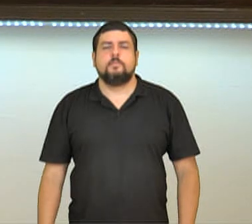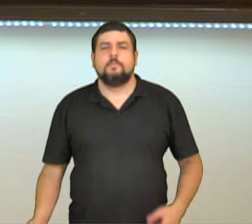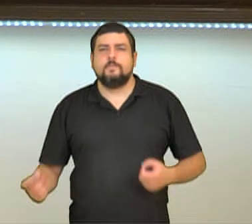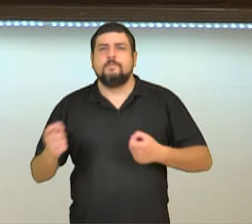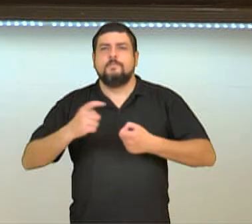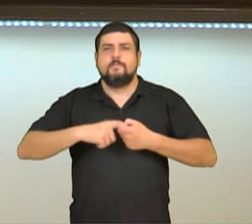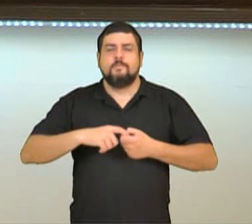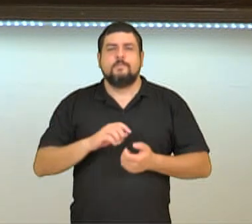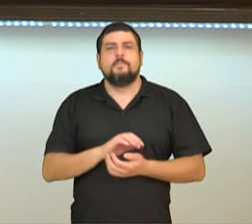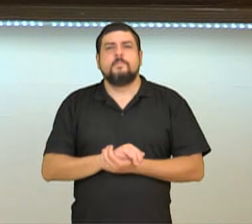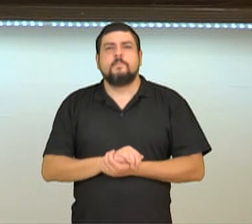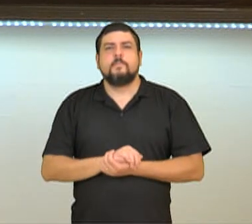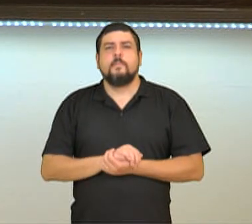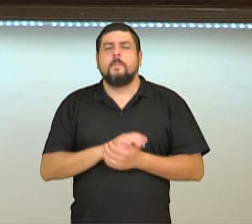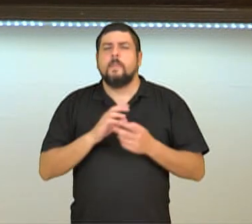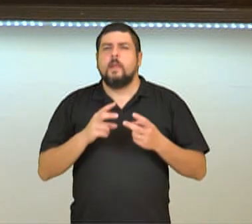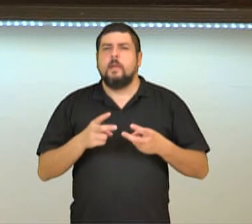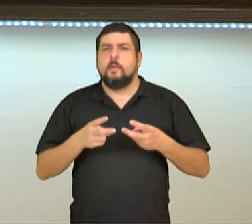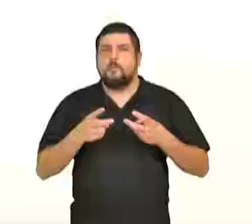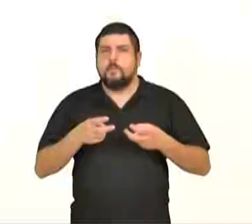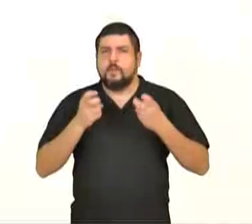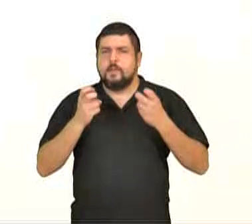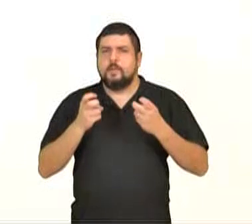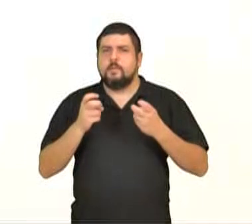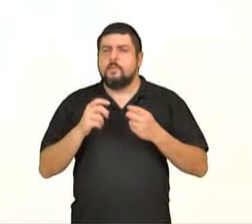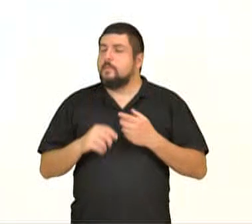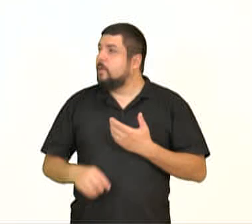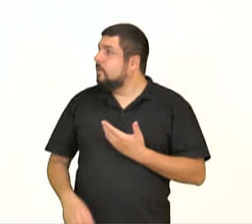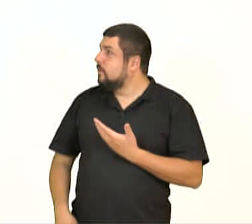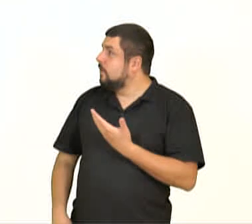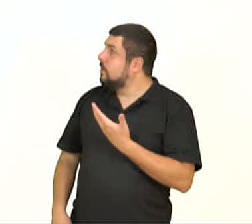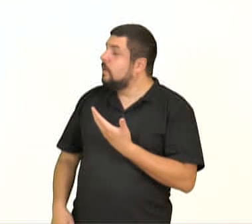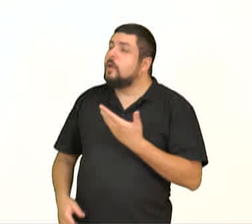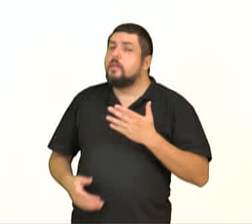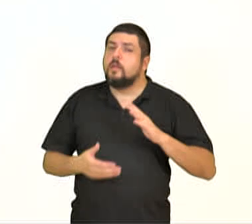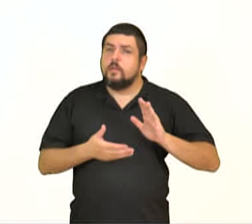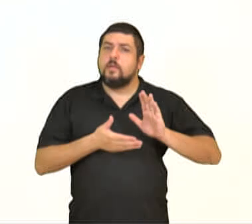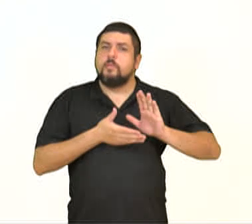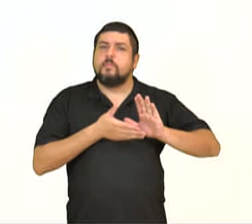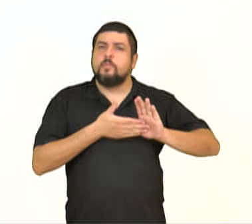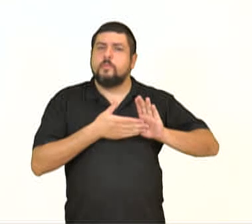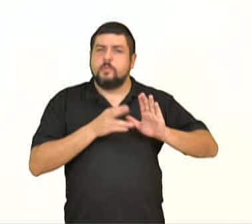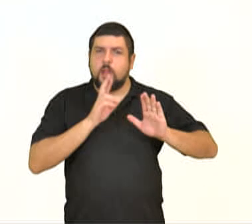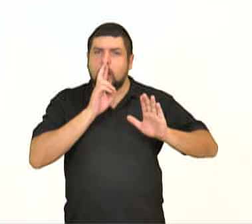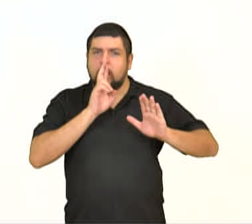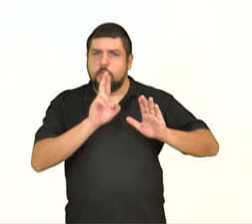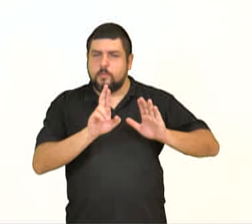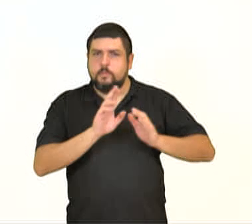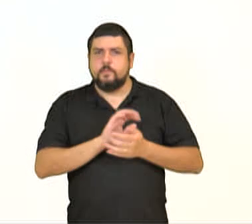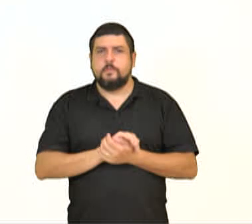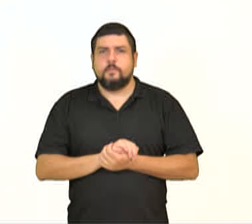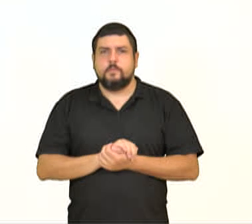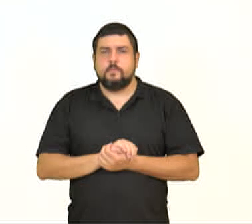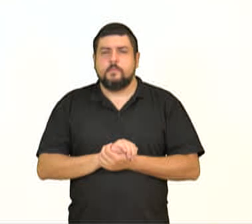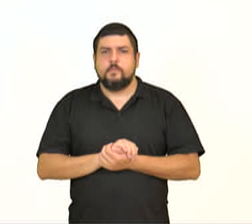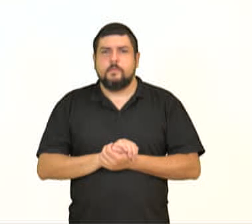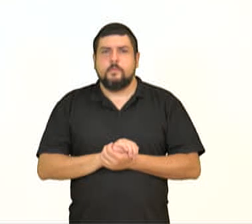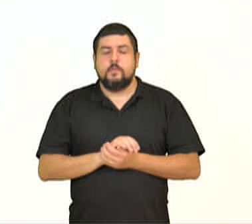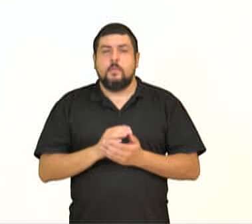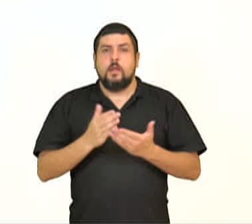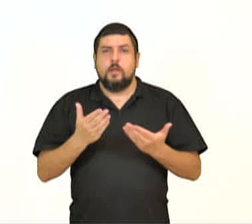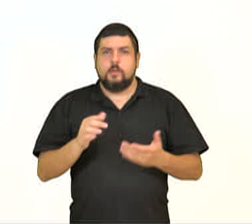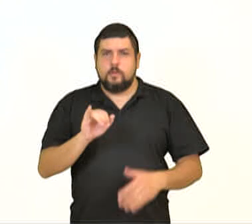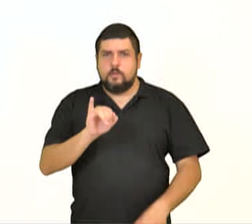Retornando, então, pessoal, observe lá que uma sugestão de resposta consiste em afirmar que, então, nessa